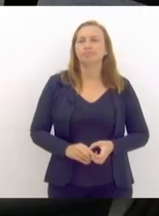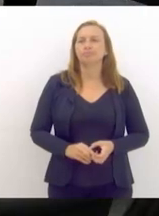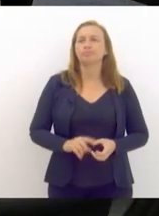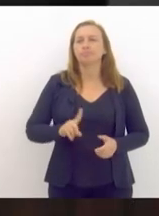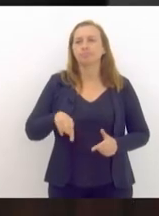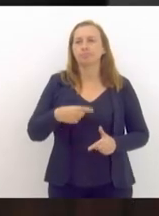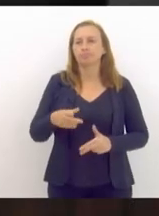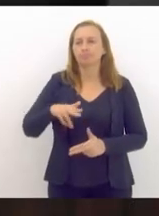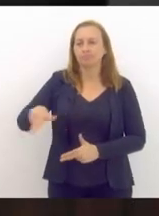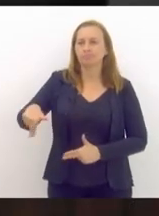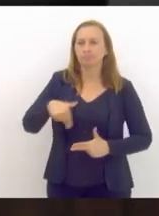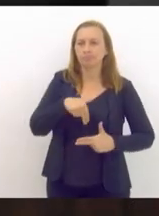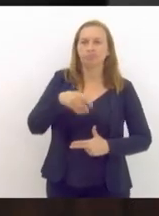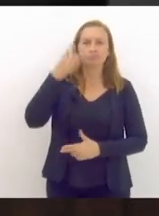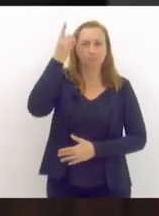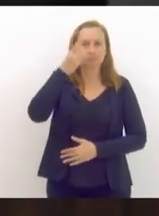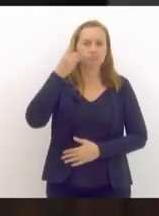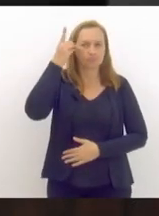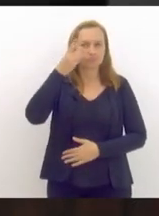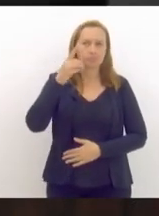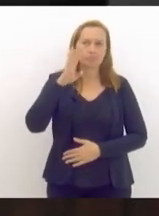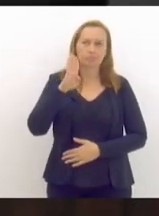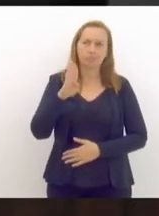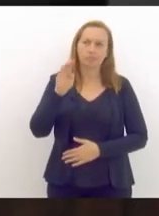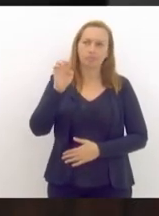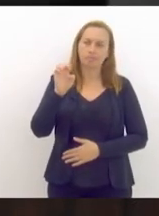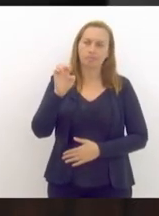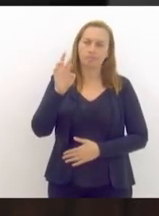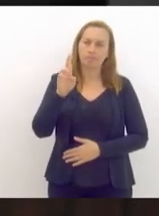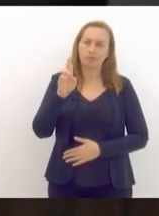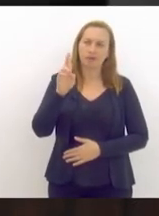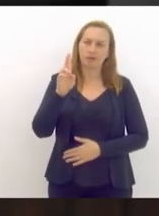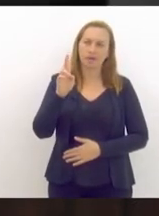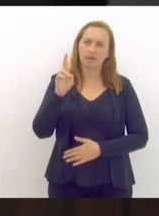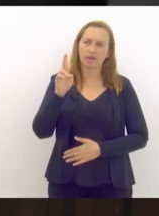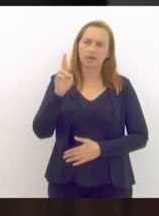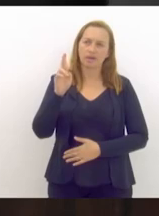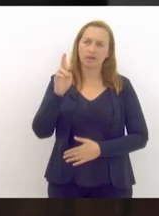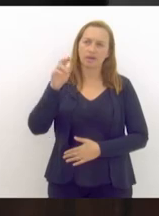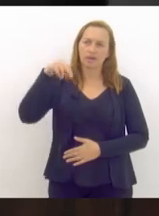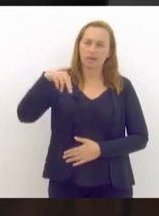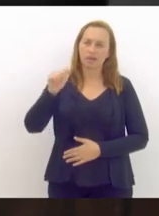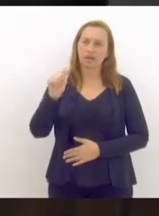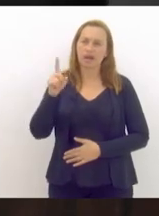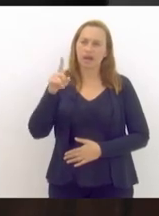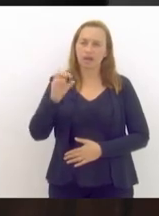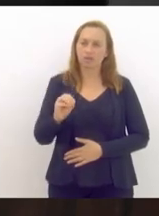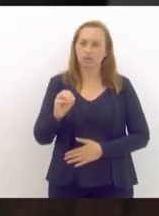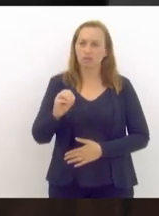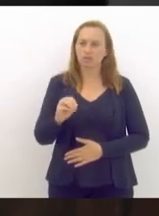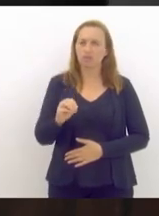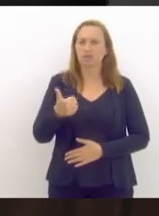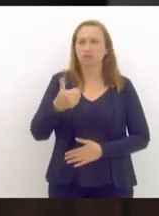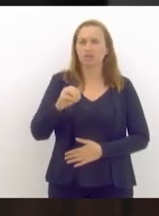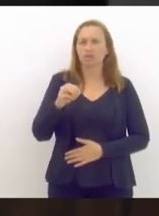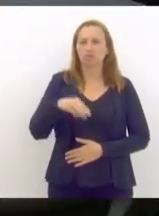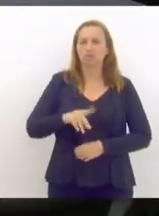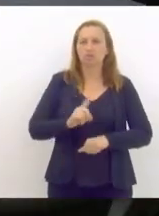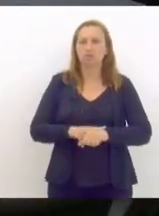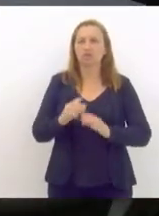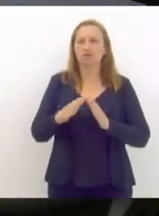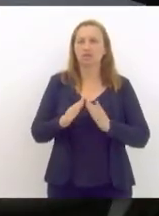Próximo orador inscrito é o nobre deputado Bernardo Rossi. Vossa Excelência dispõe de 10 minutos no tempo regimental.